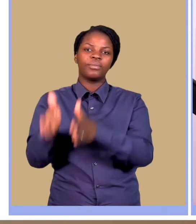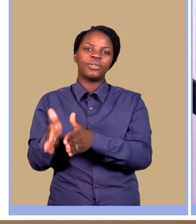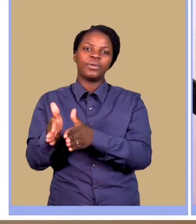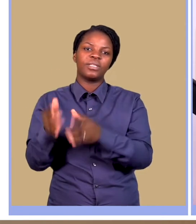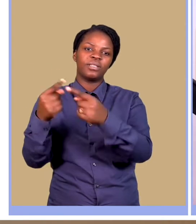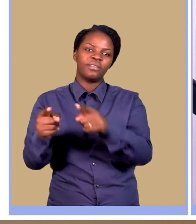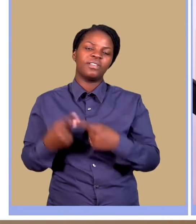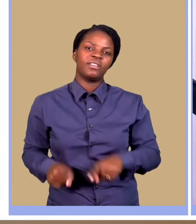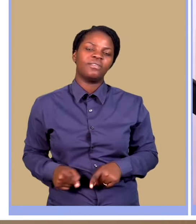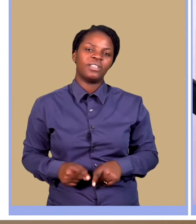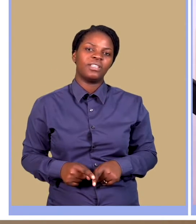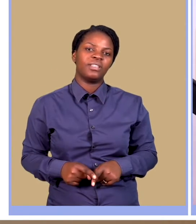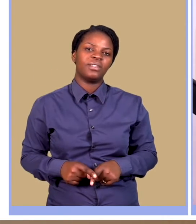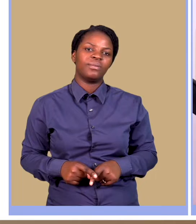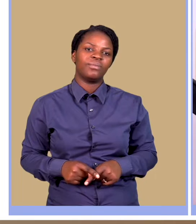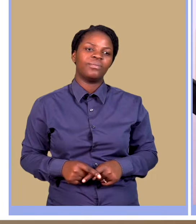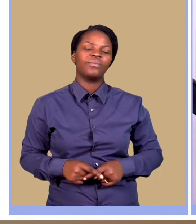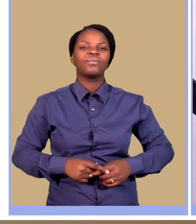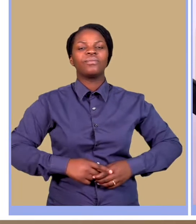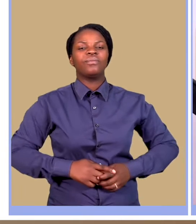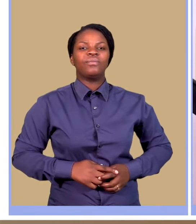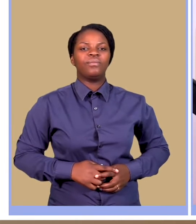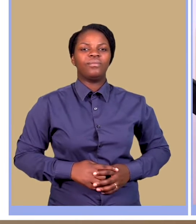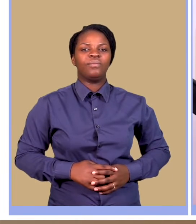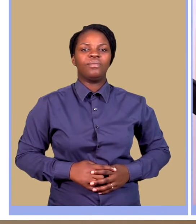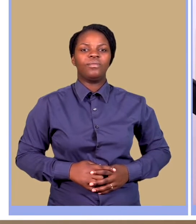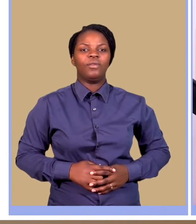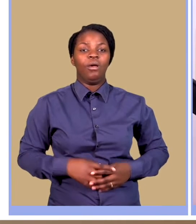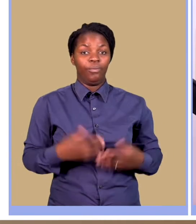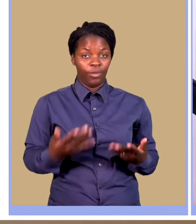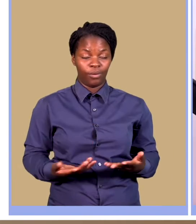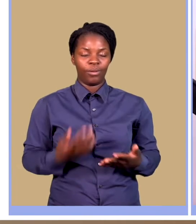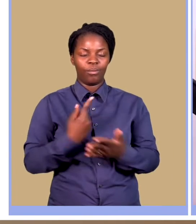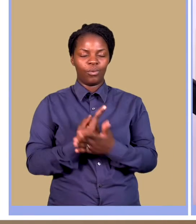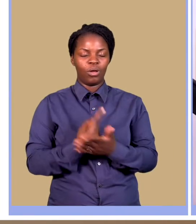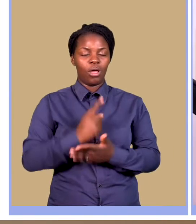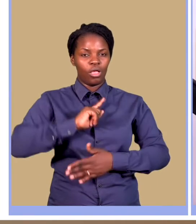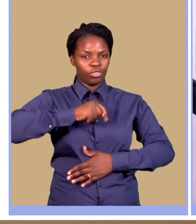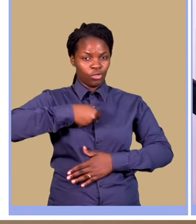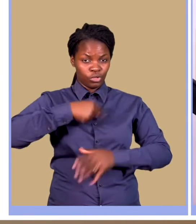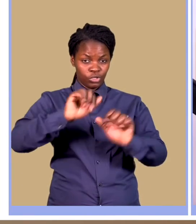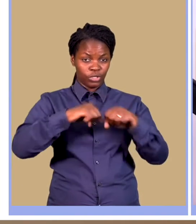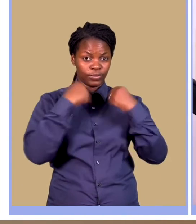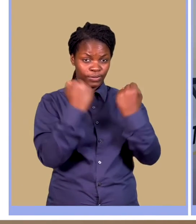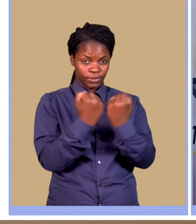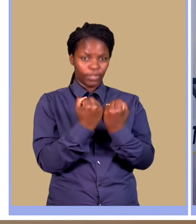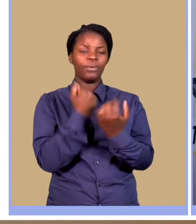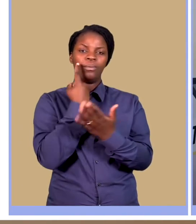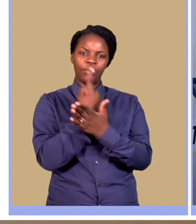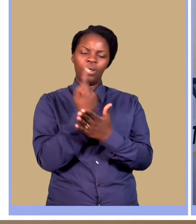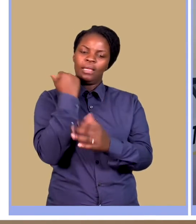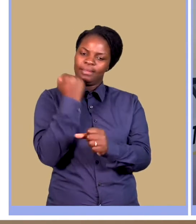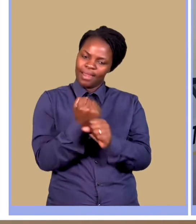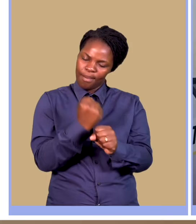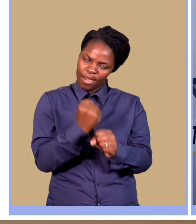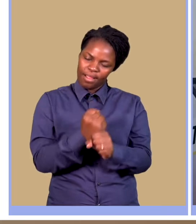uma necessidade de nós, como organização, trabalharmos nesses mecanismos de forma a sermos mais abrangentes e inclusivos.